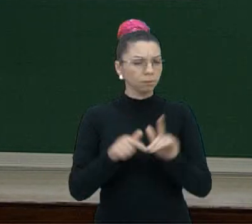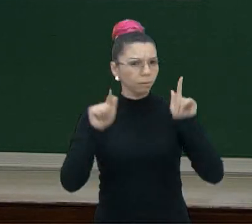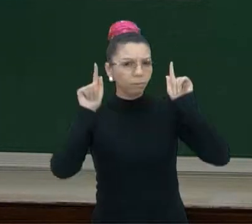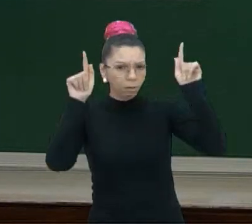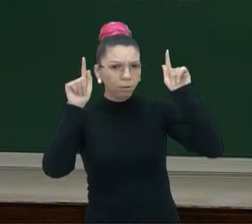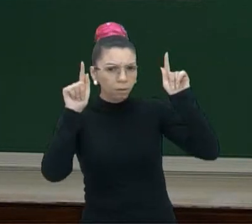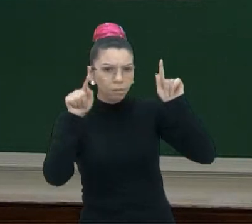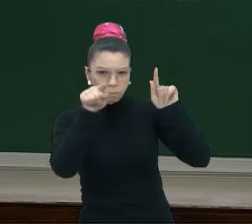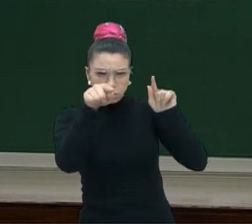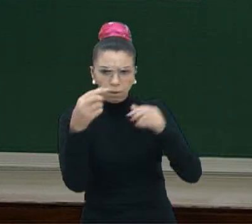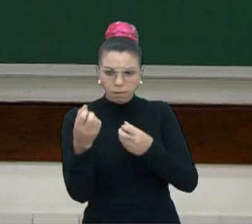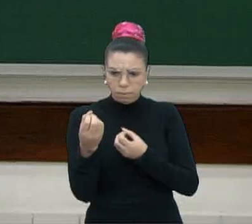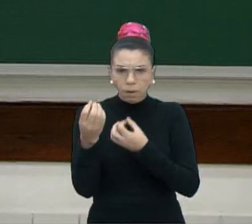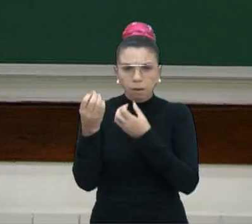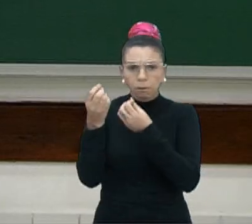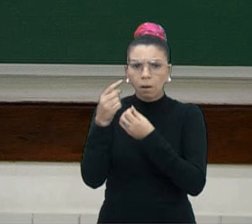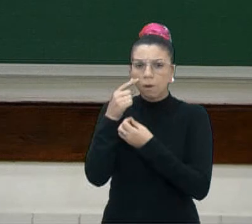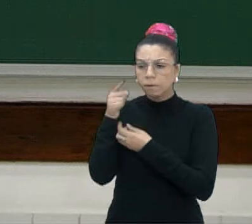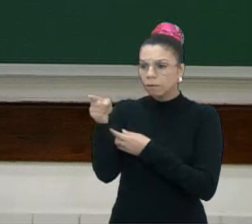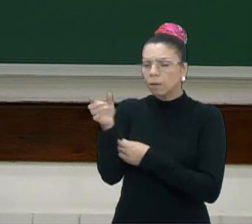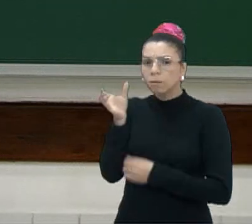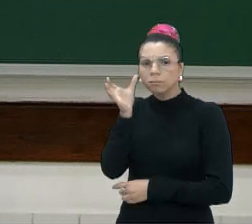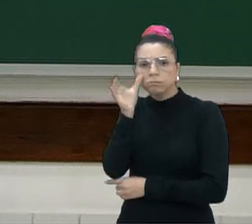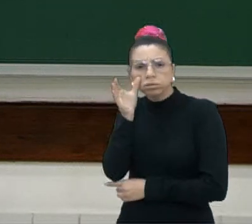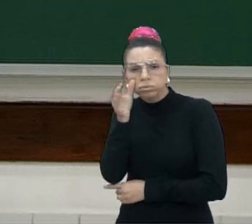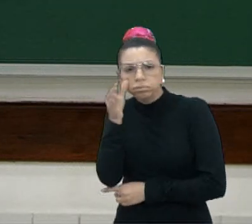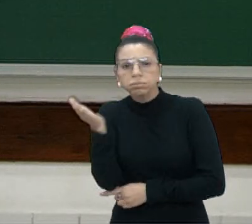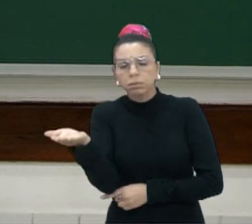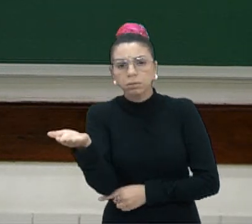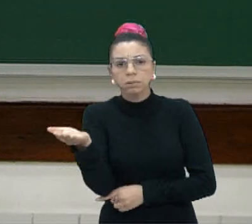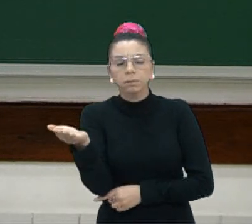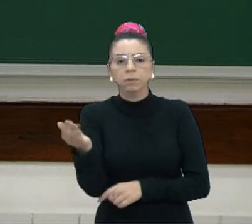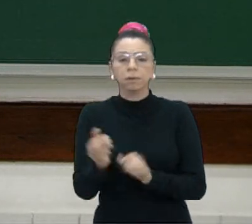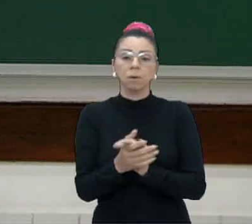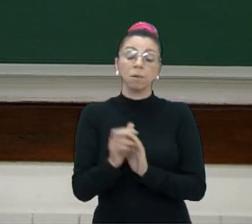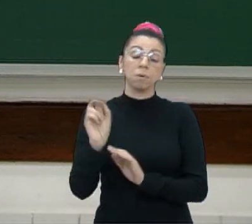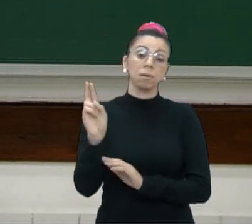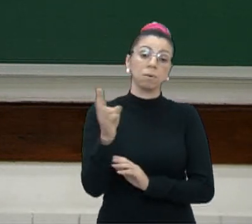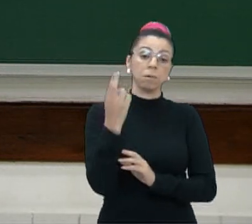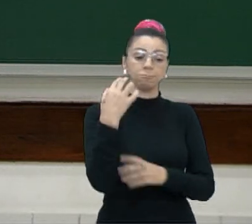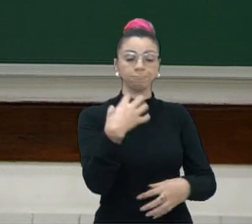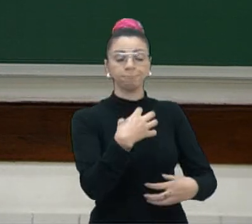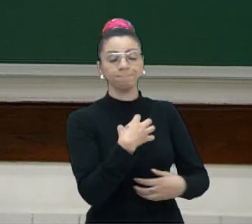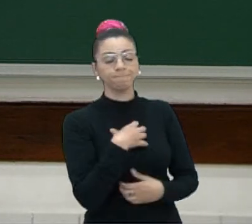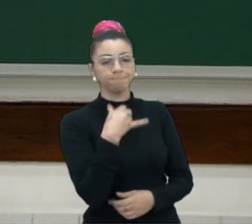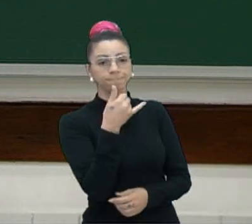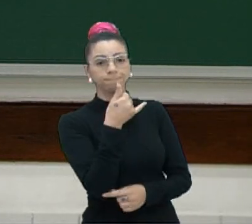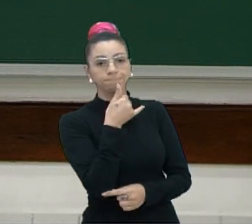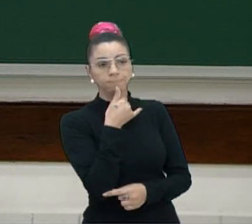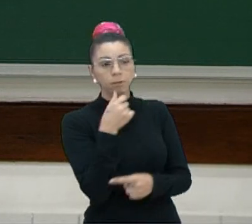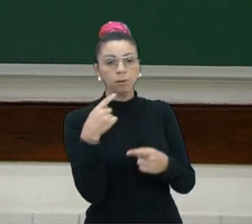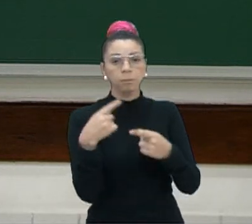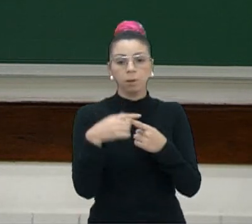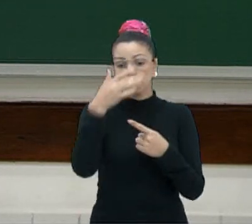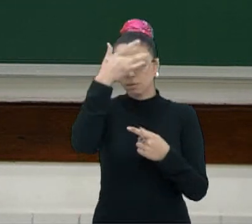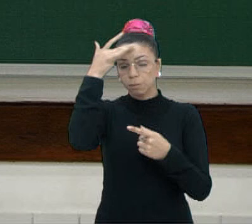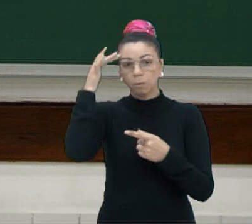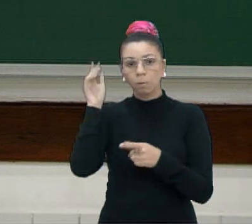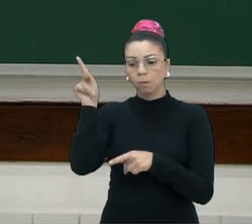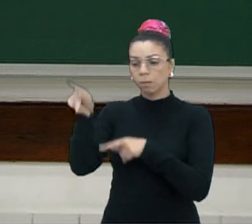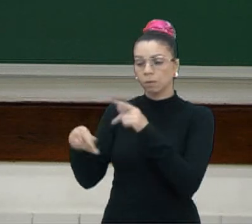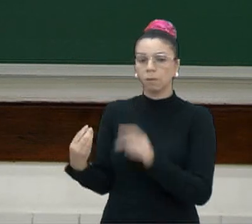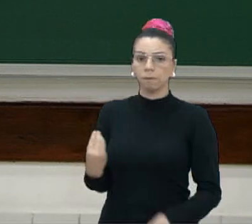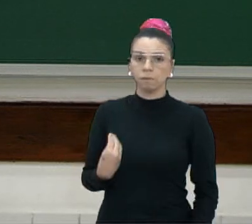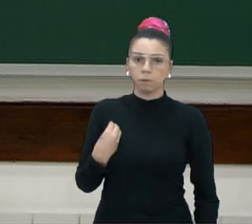de você viajar até esse local que tem essa seca? Será que produz um sentido de tristeza? Porque essas pessoas que por ali